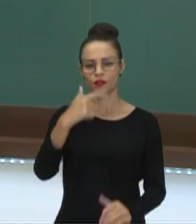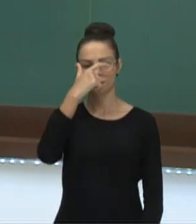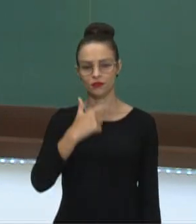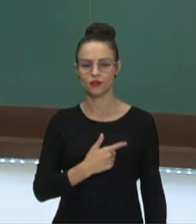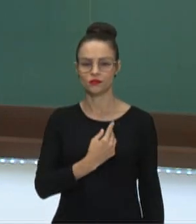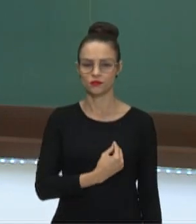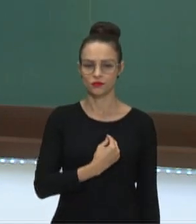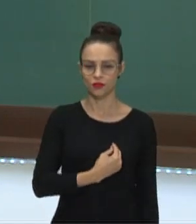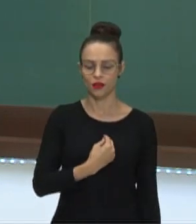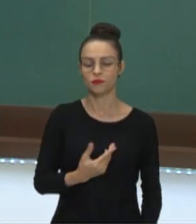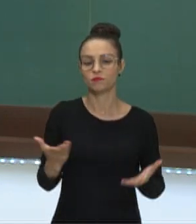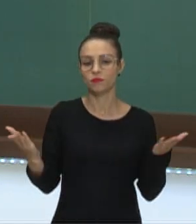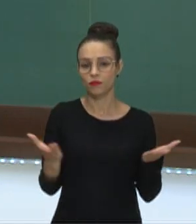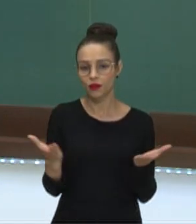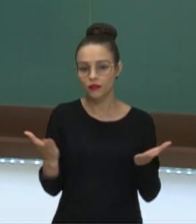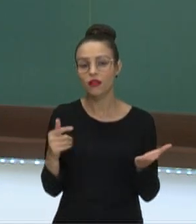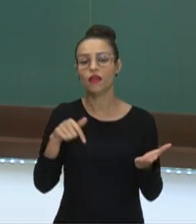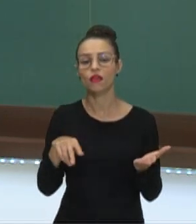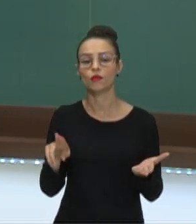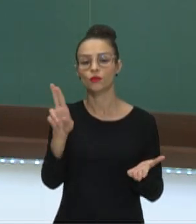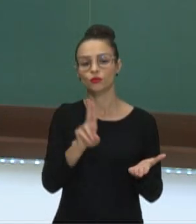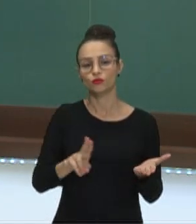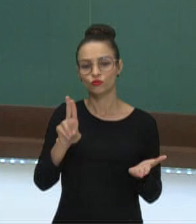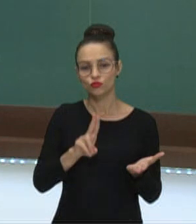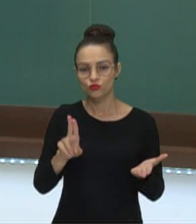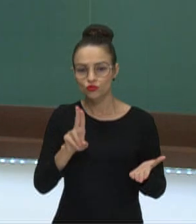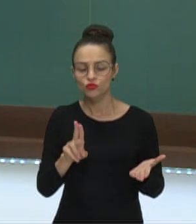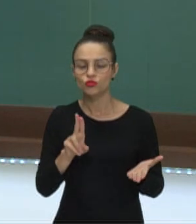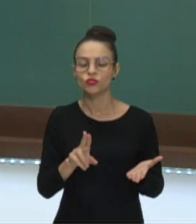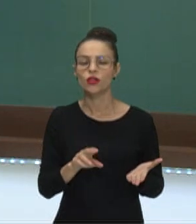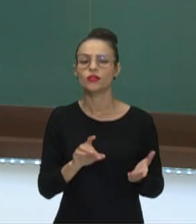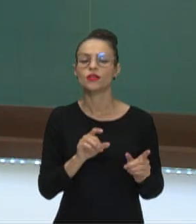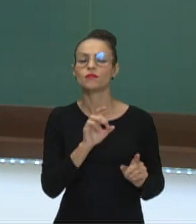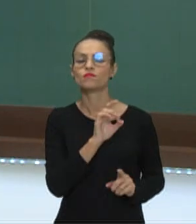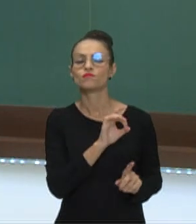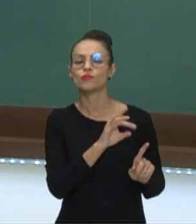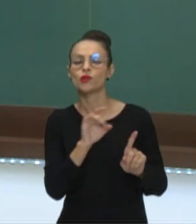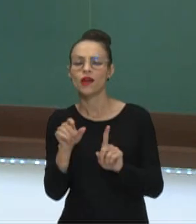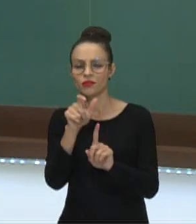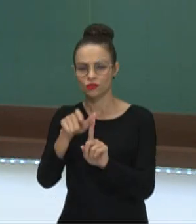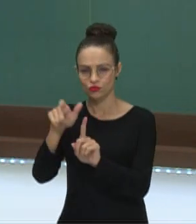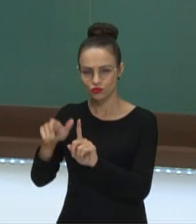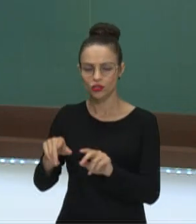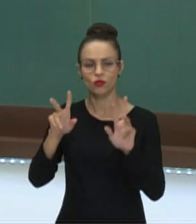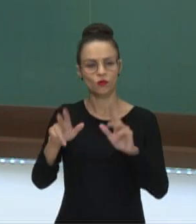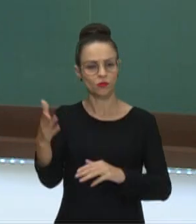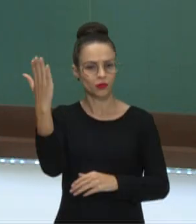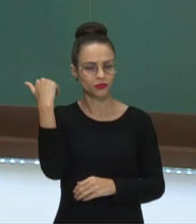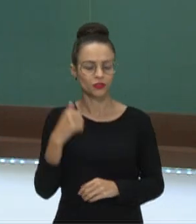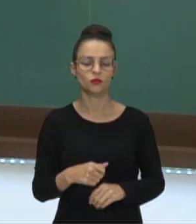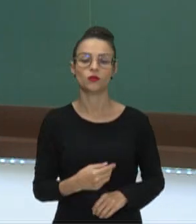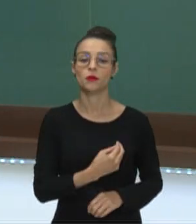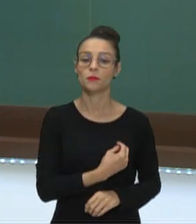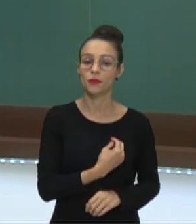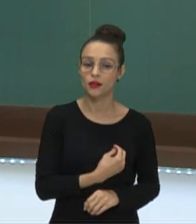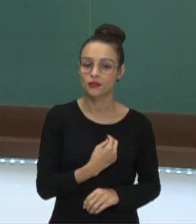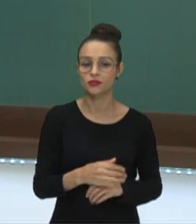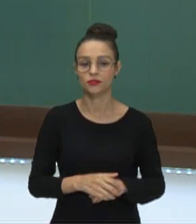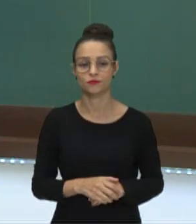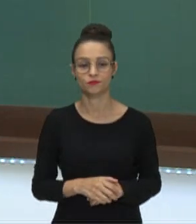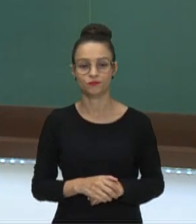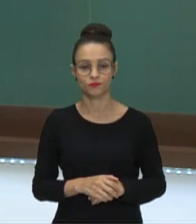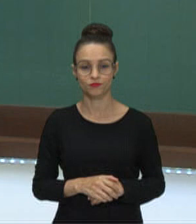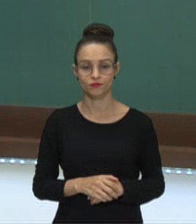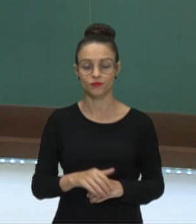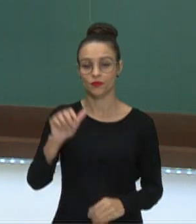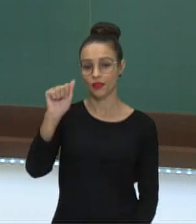estar. No presente, ele é usado de acordo com cada sujeito, assim como no passado. Então, no presente eu uso o